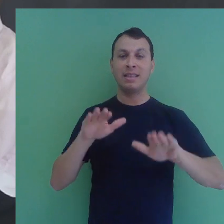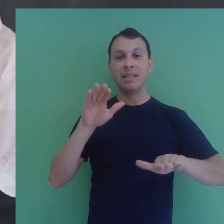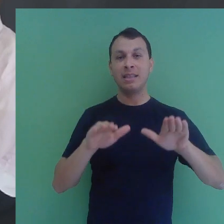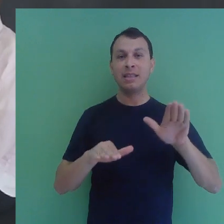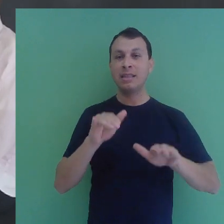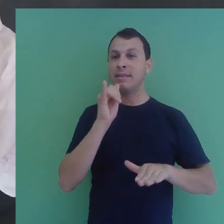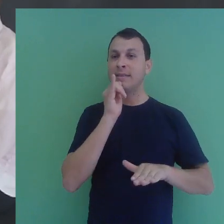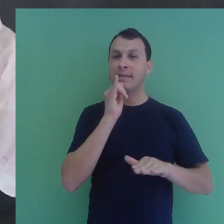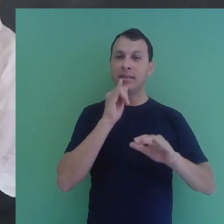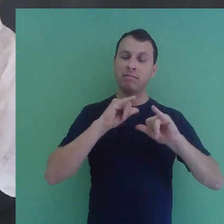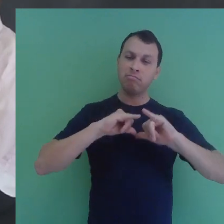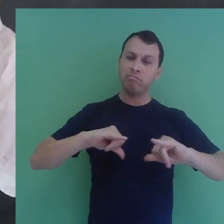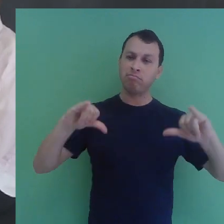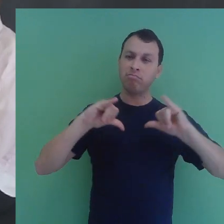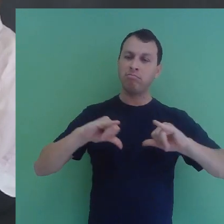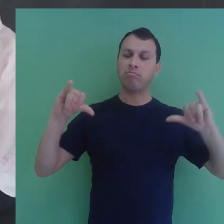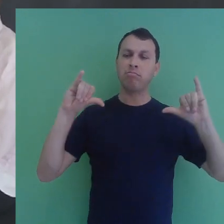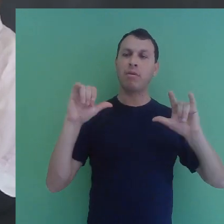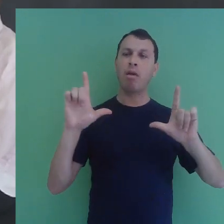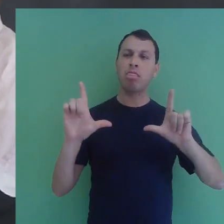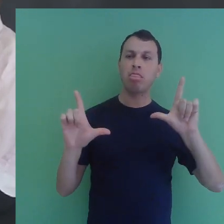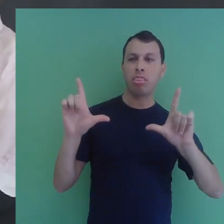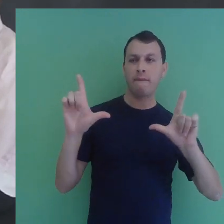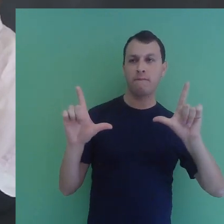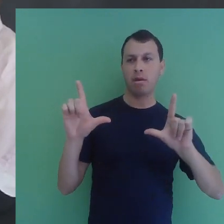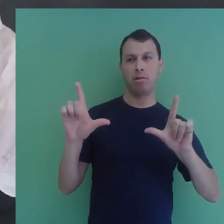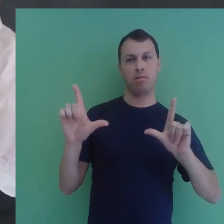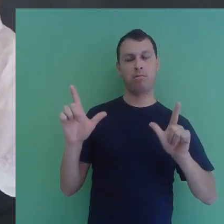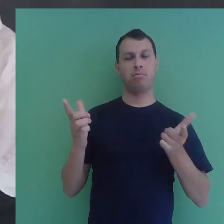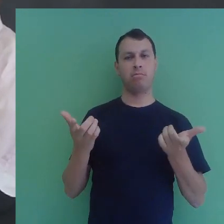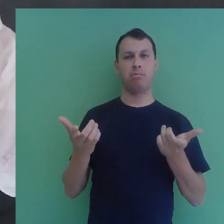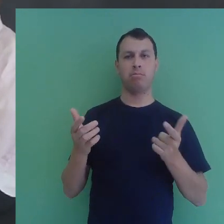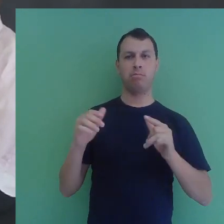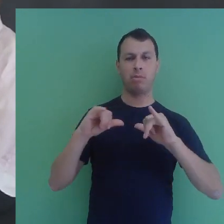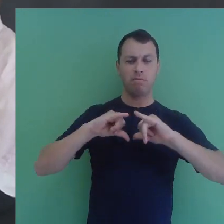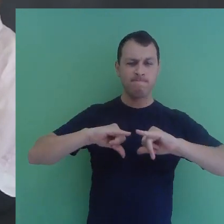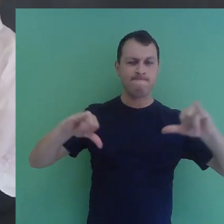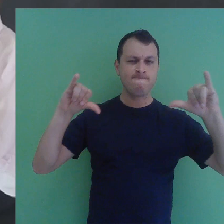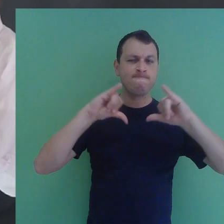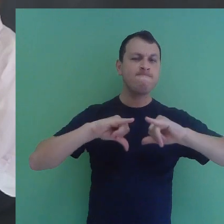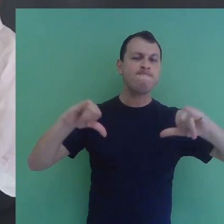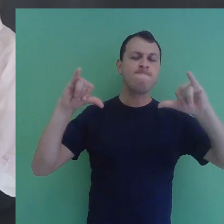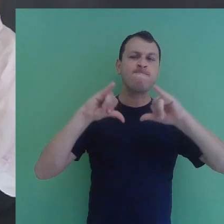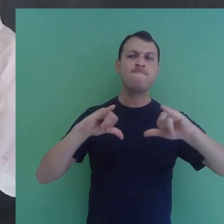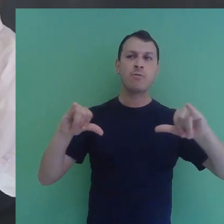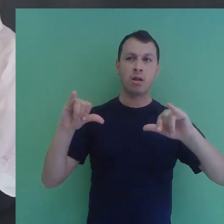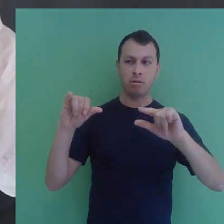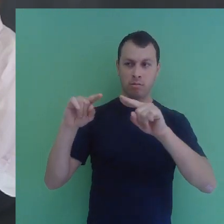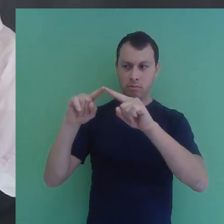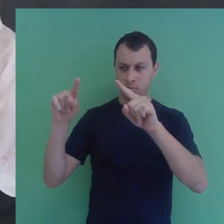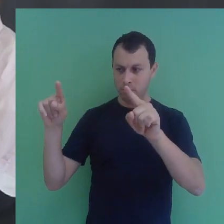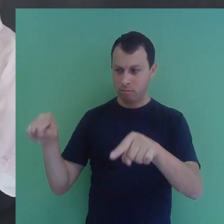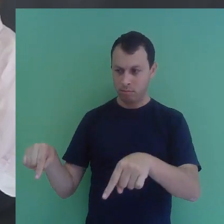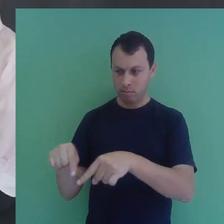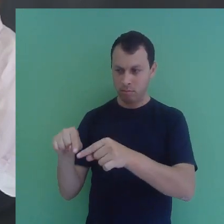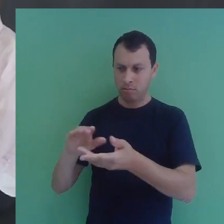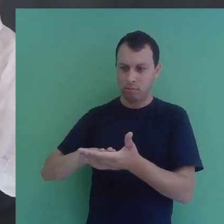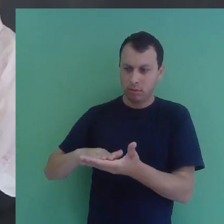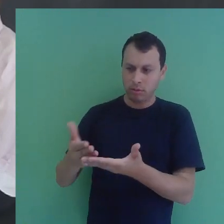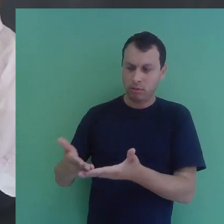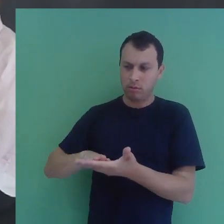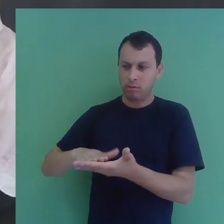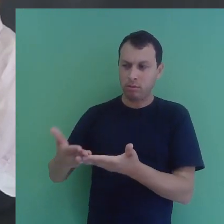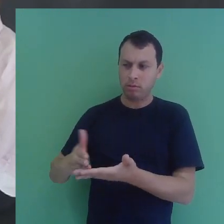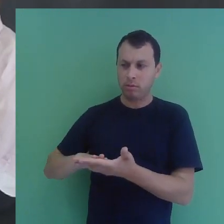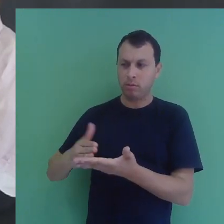sei lá, um comunicado assim na TV, ou sei lá, um comercial que passa muito, né? Todo mundo já deve ter visto que